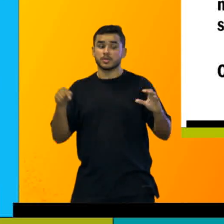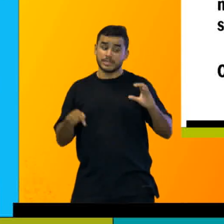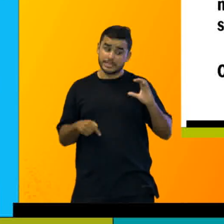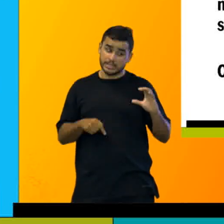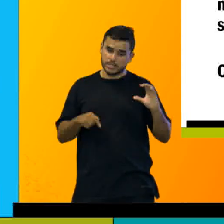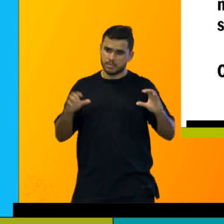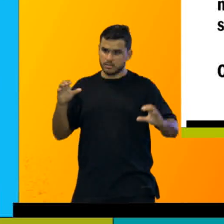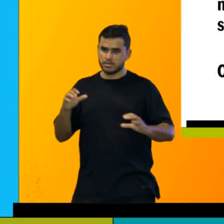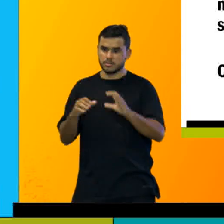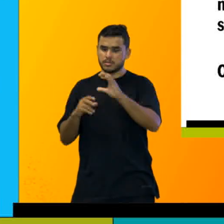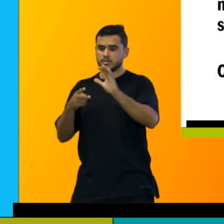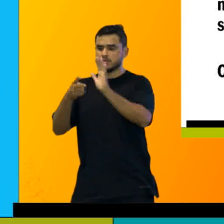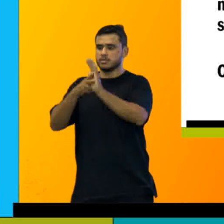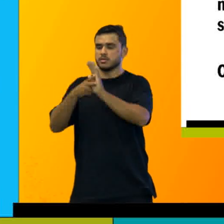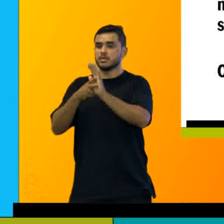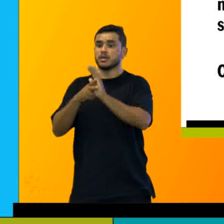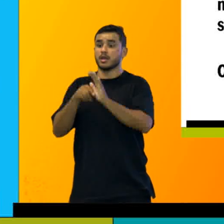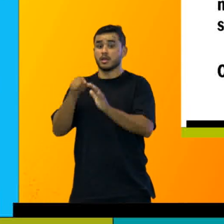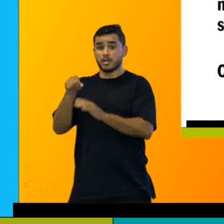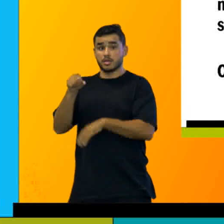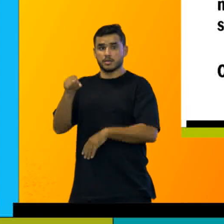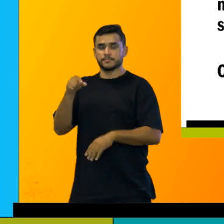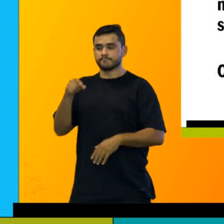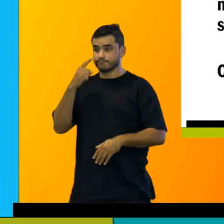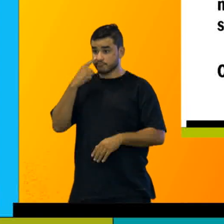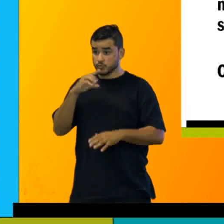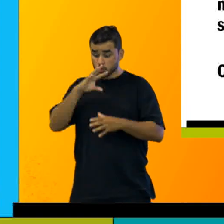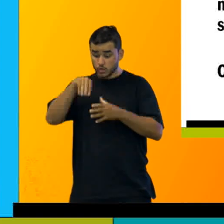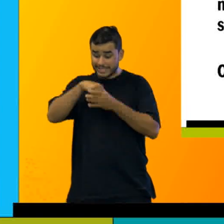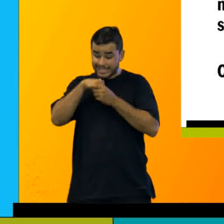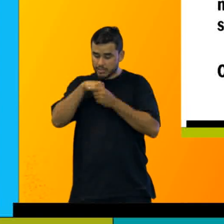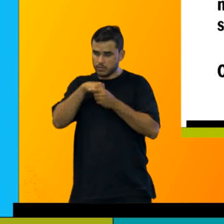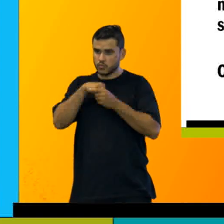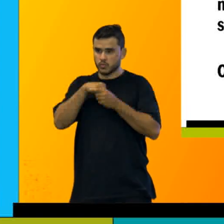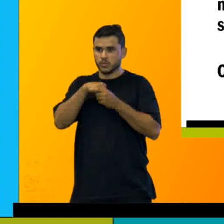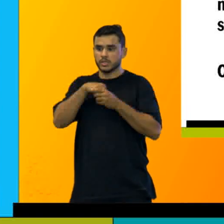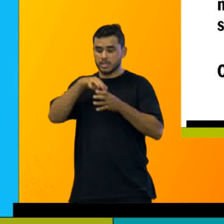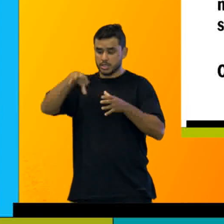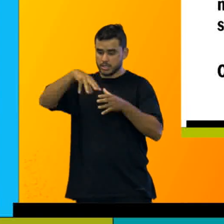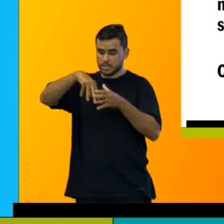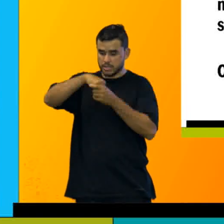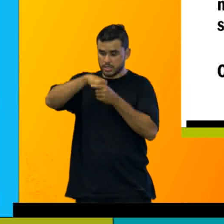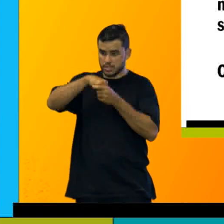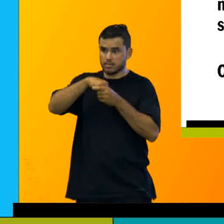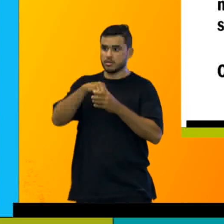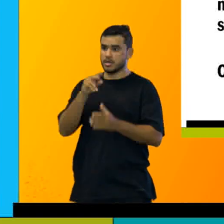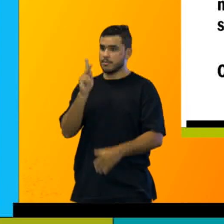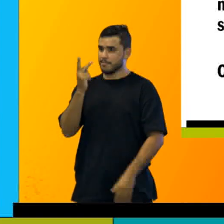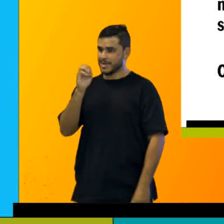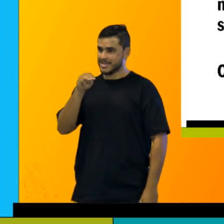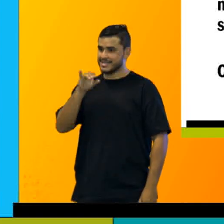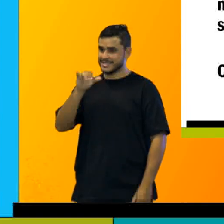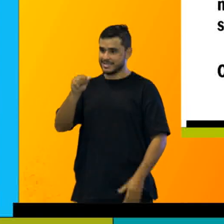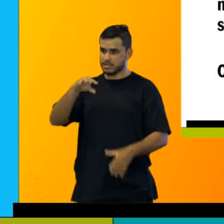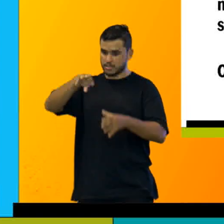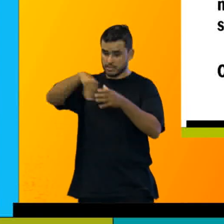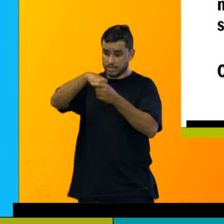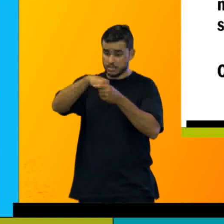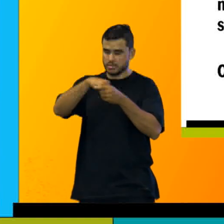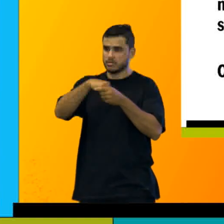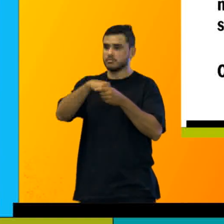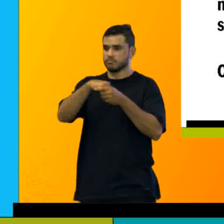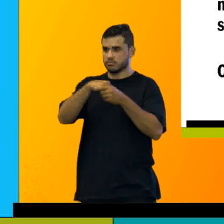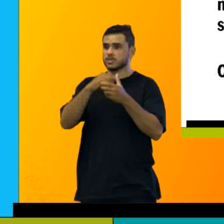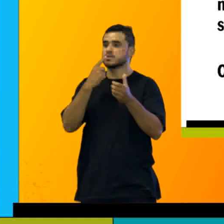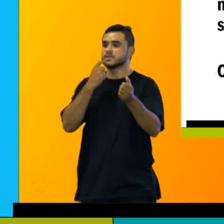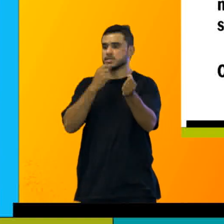C, porque ele disse que C é a concentração. Aí ele fala, essa concentração é 5